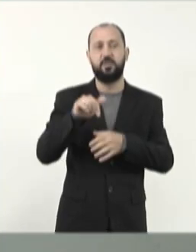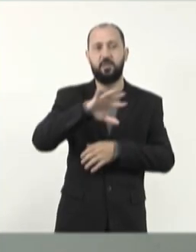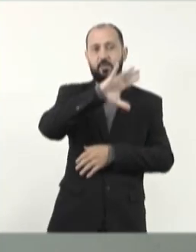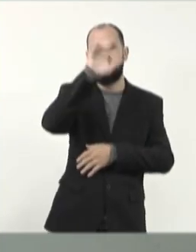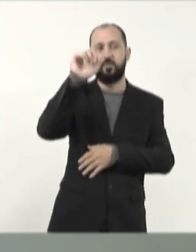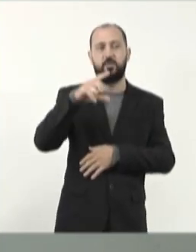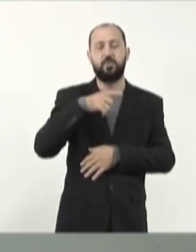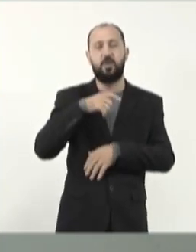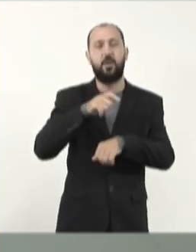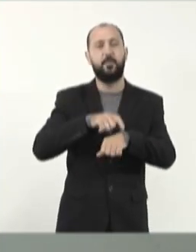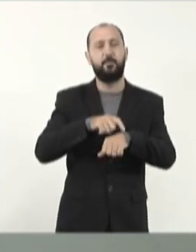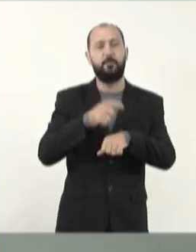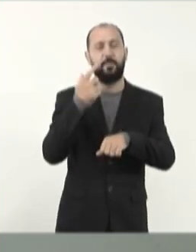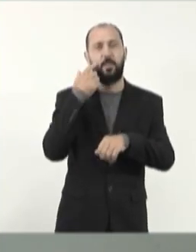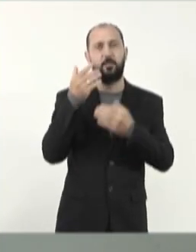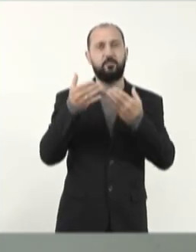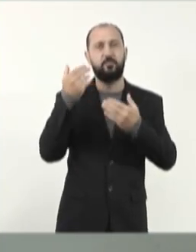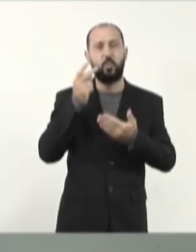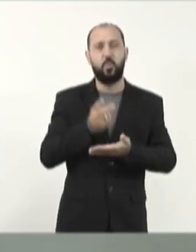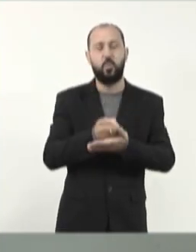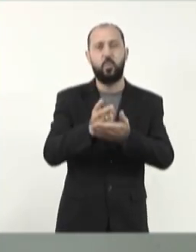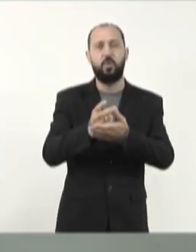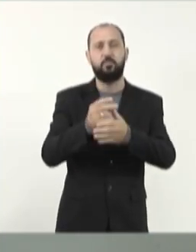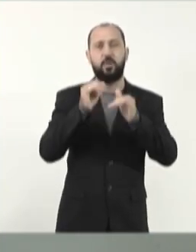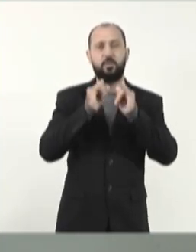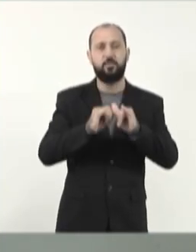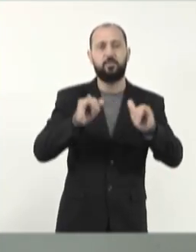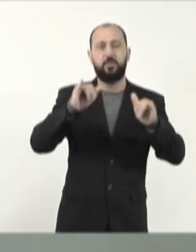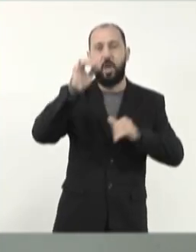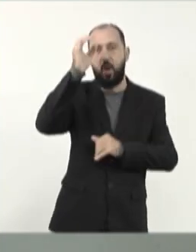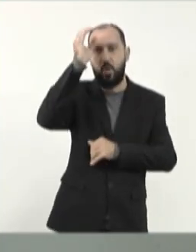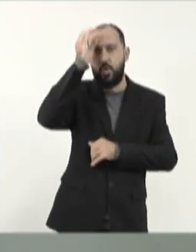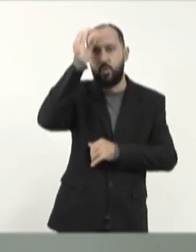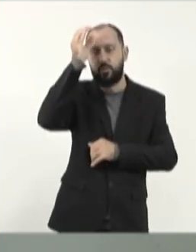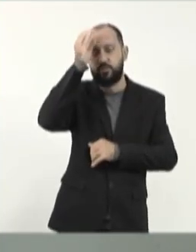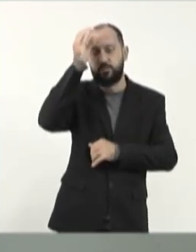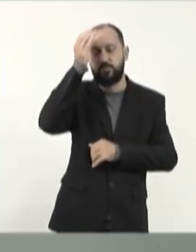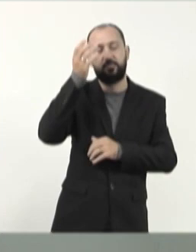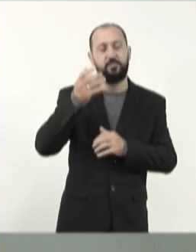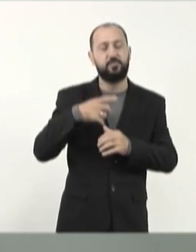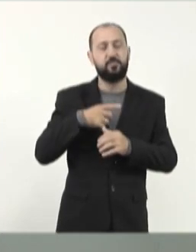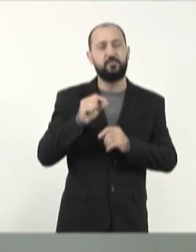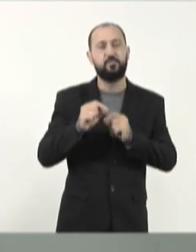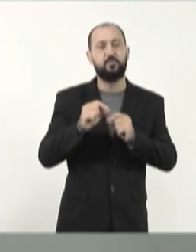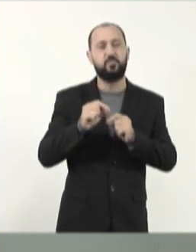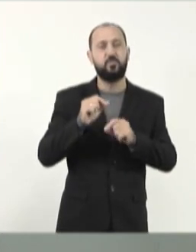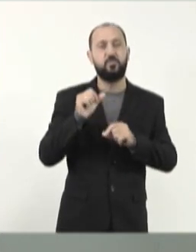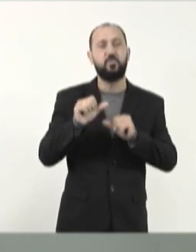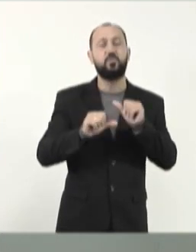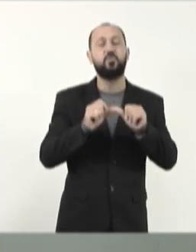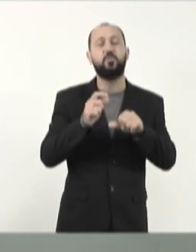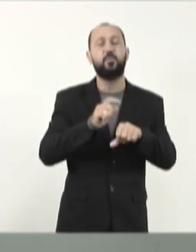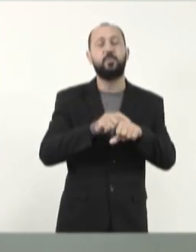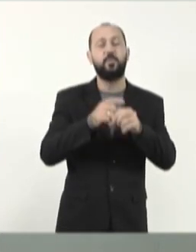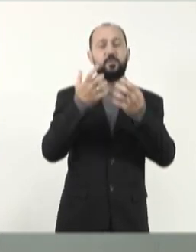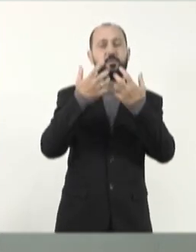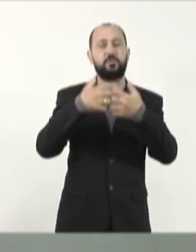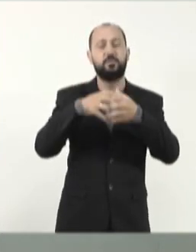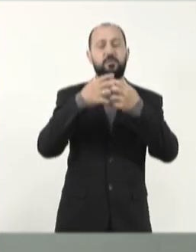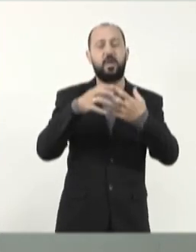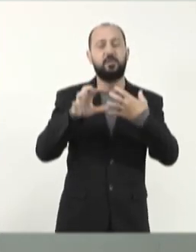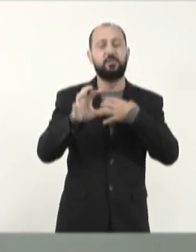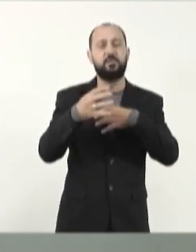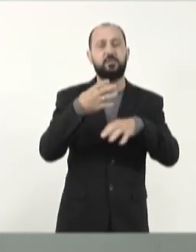Grosso do Sul, mas de maneira até mais permanente, uma campanha de conscientização sobre o transtorno de processamento